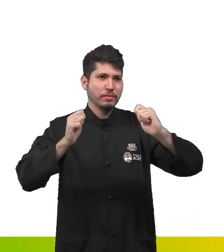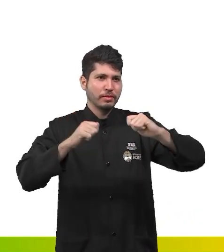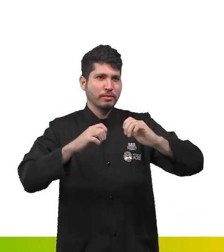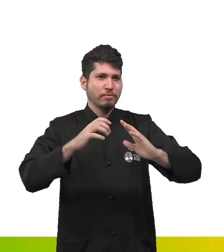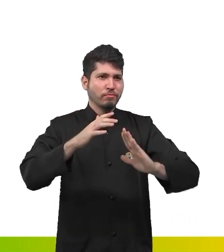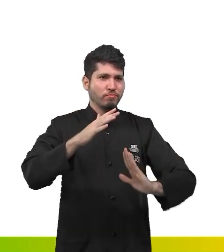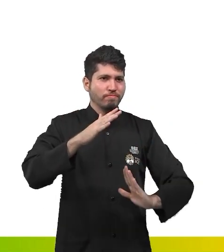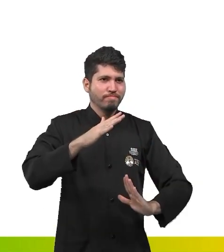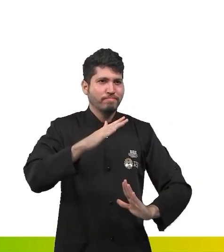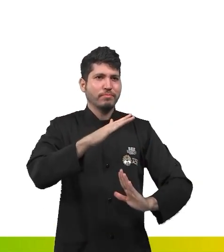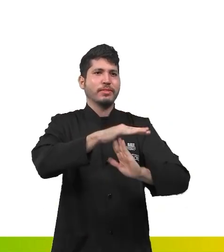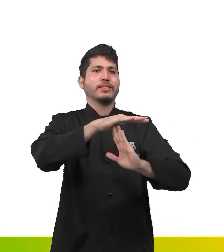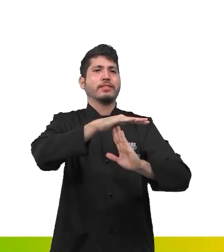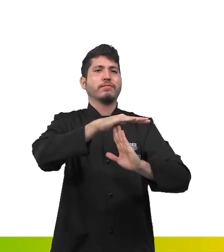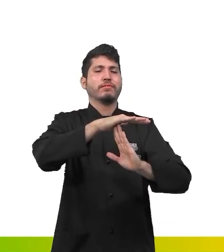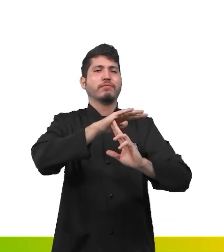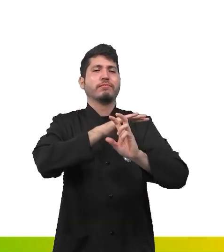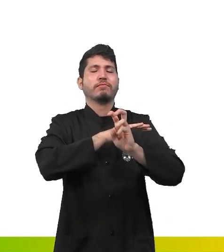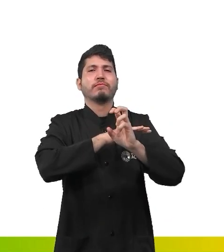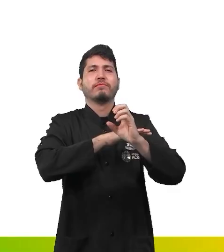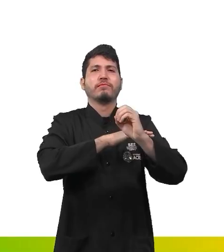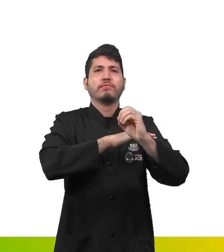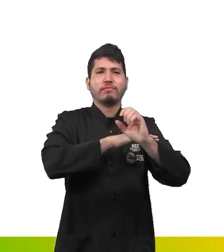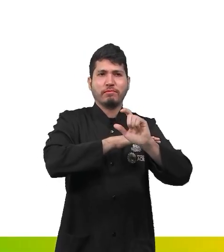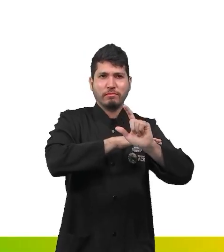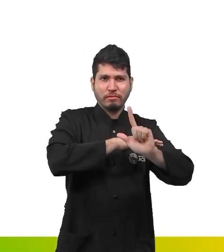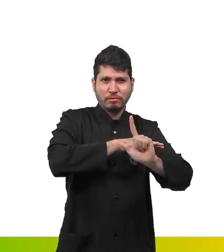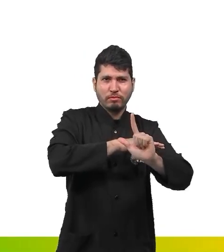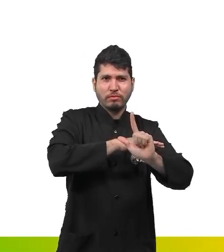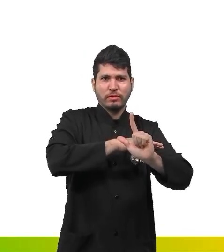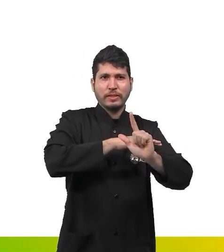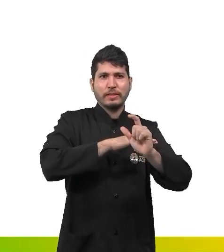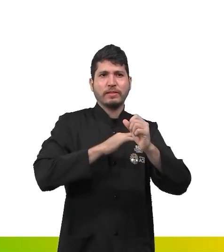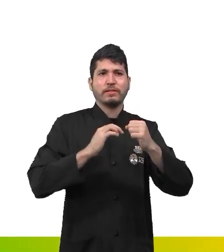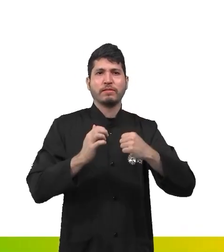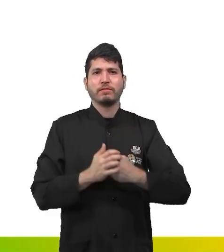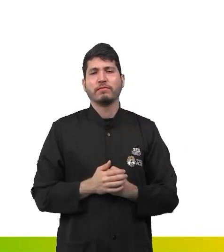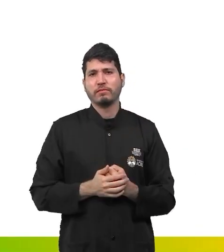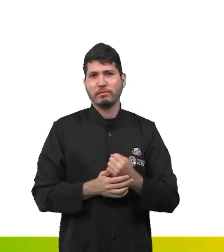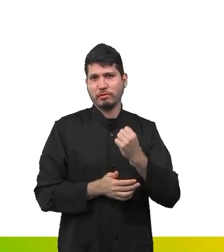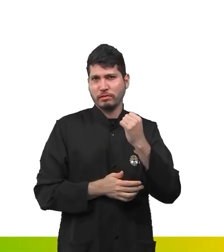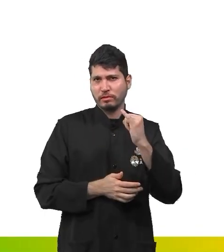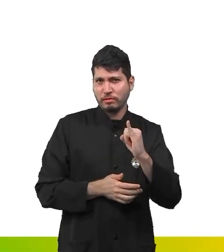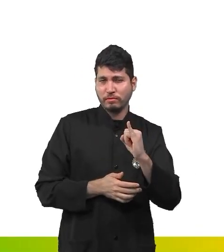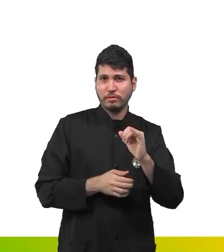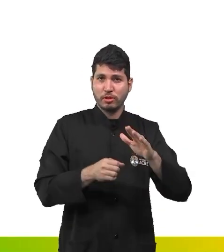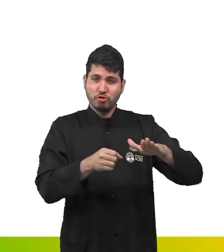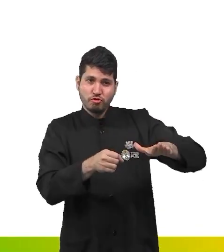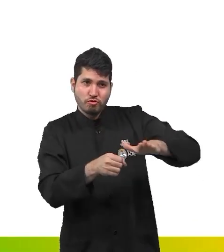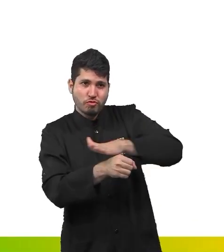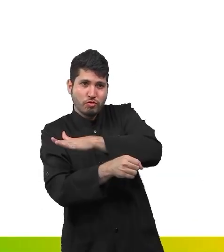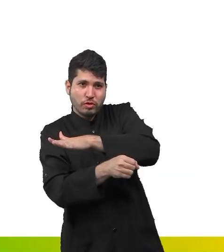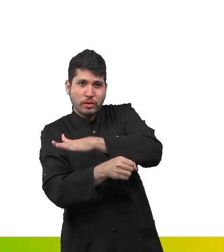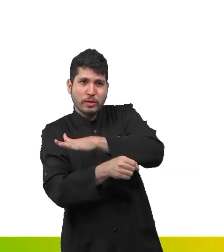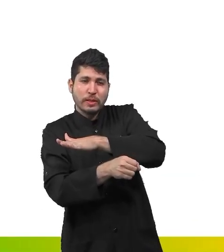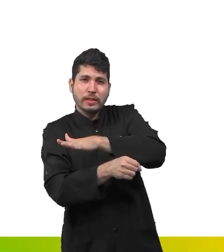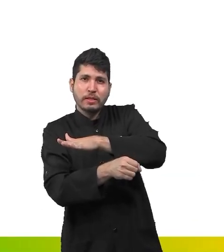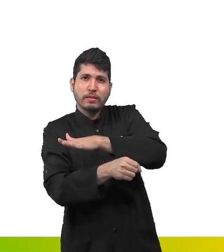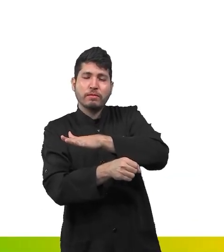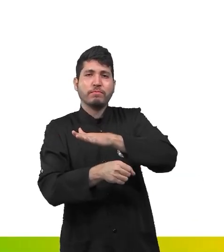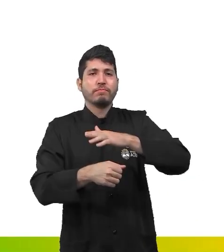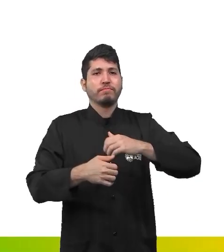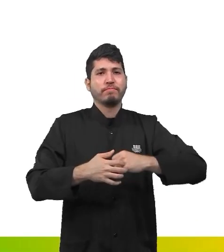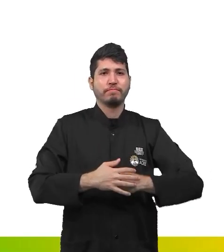esse automóvel percorre quando está de tanque cheio é igual a... Temos